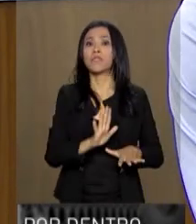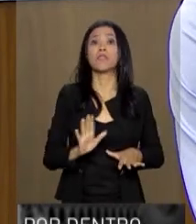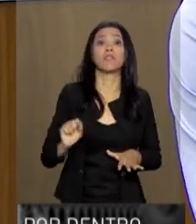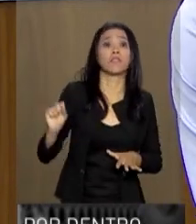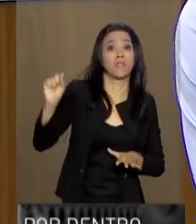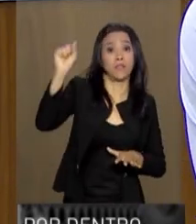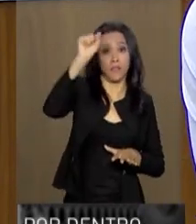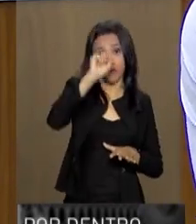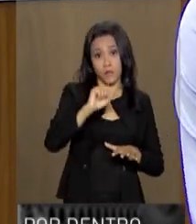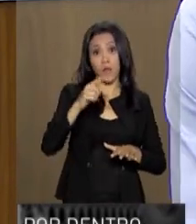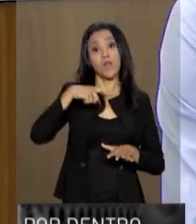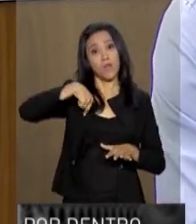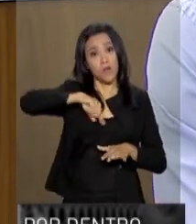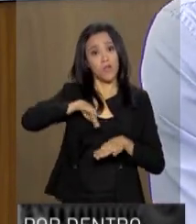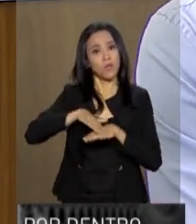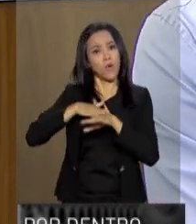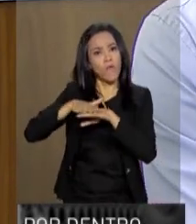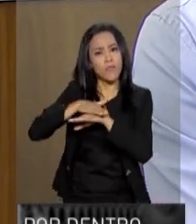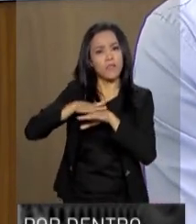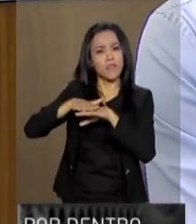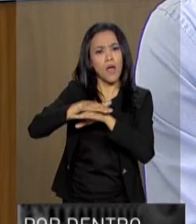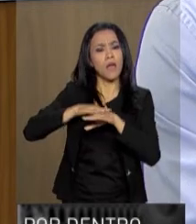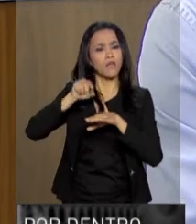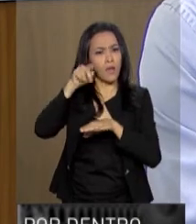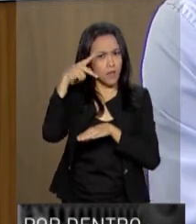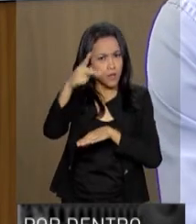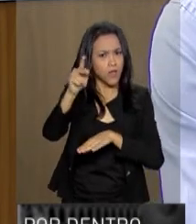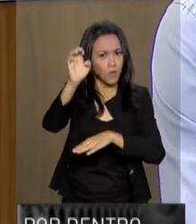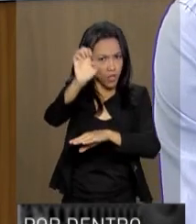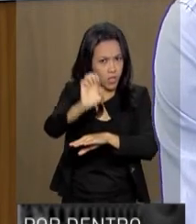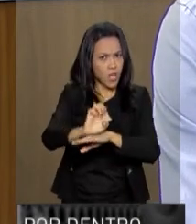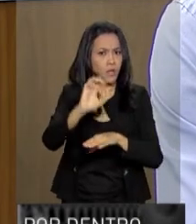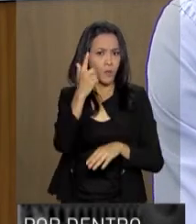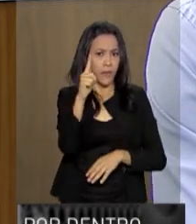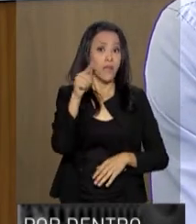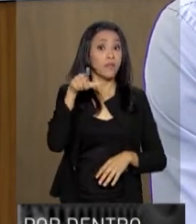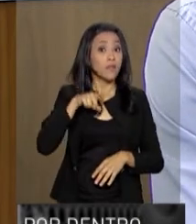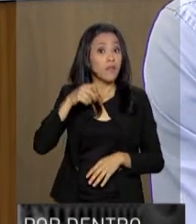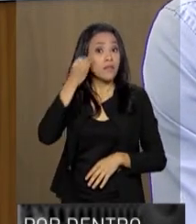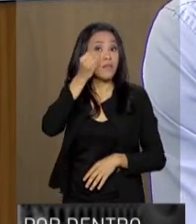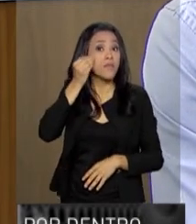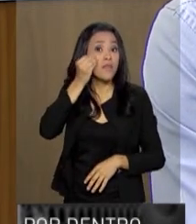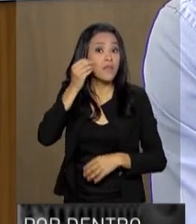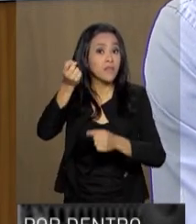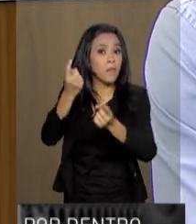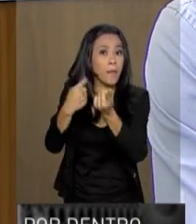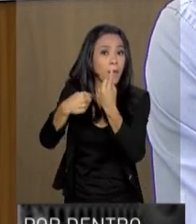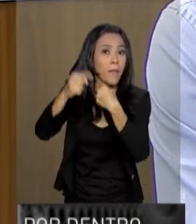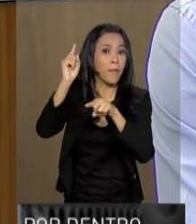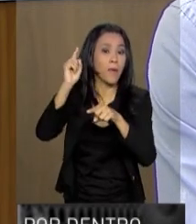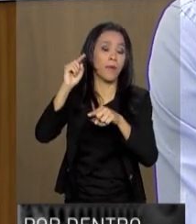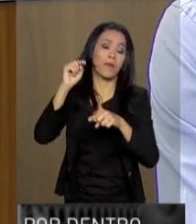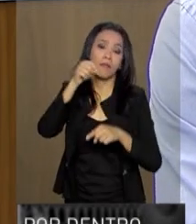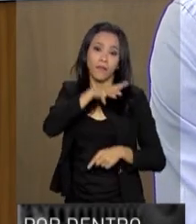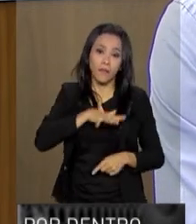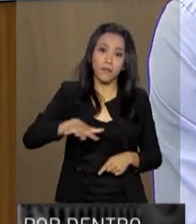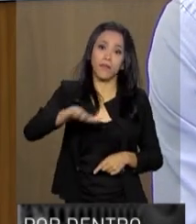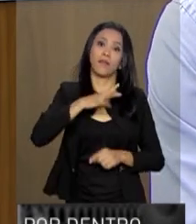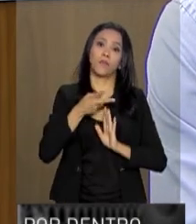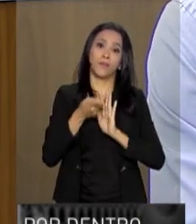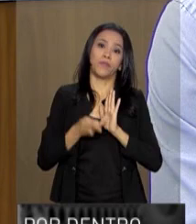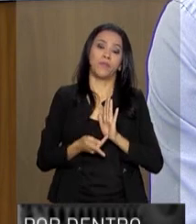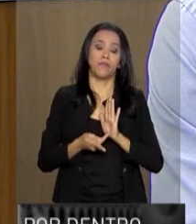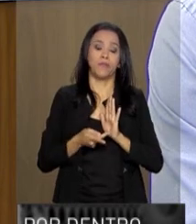com pessoas inclusive aí o estado de goiás que tem essa experiência exitosa neste projecto